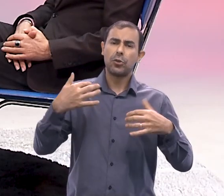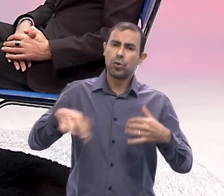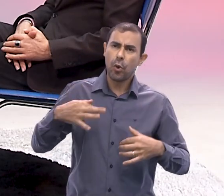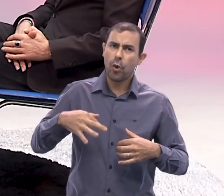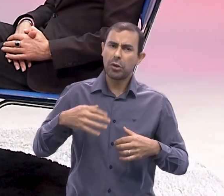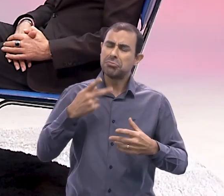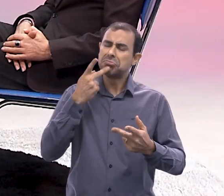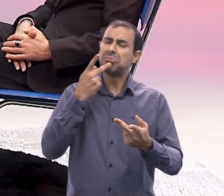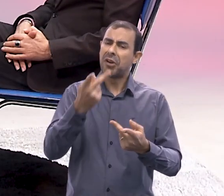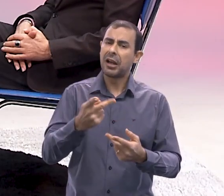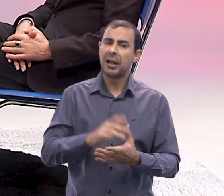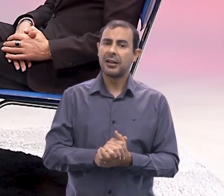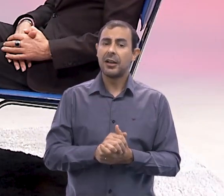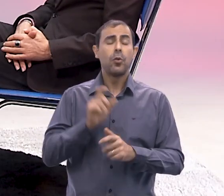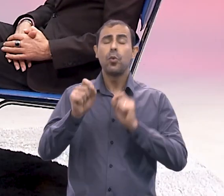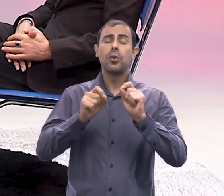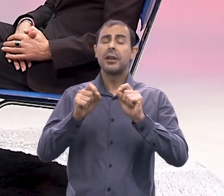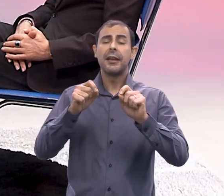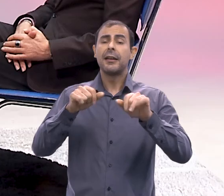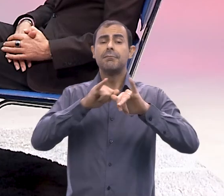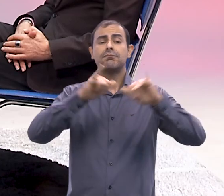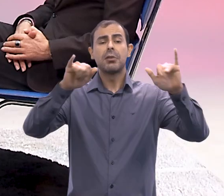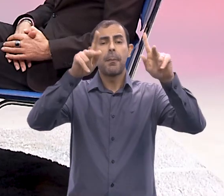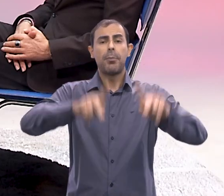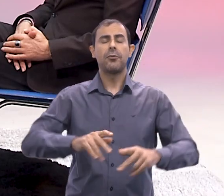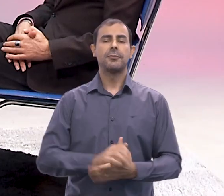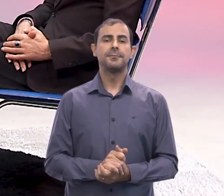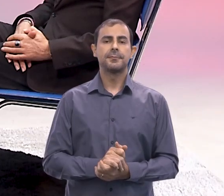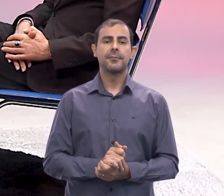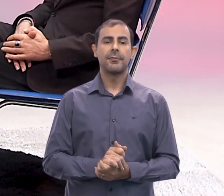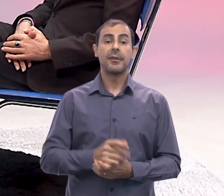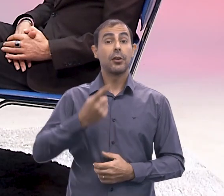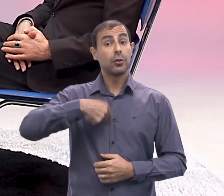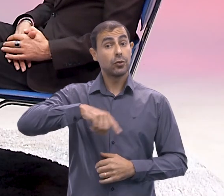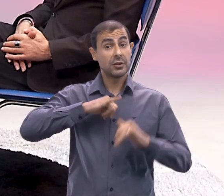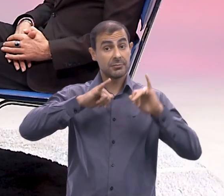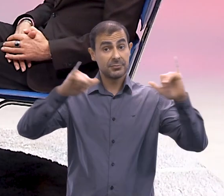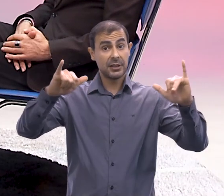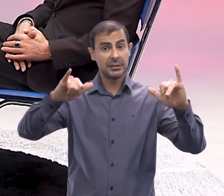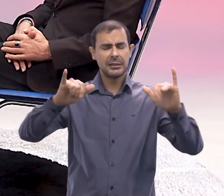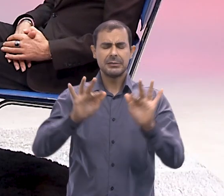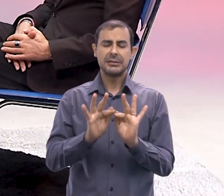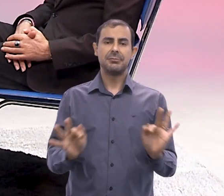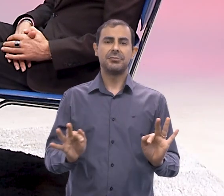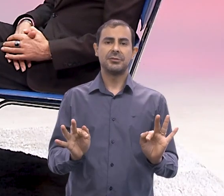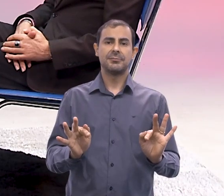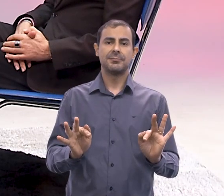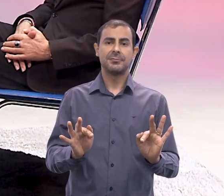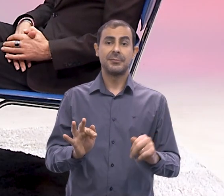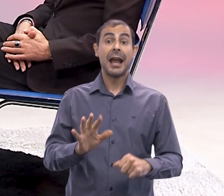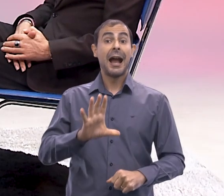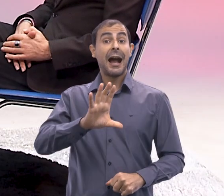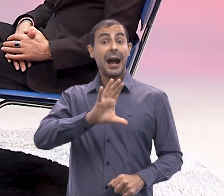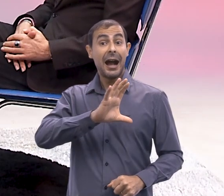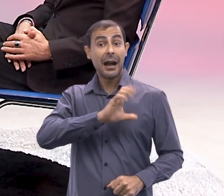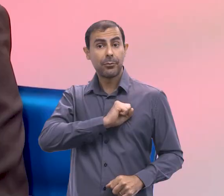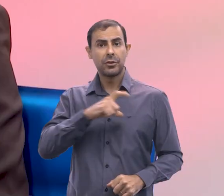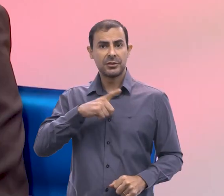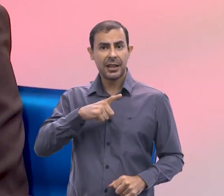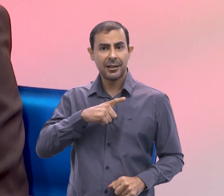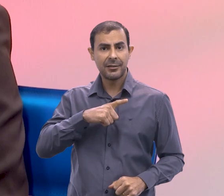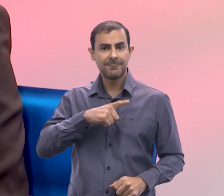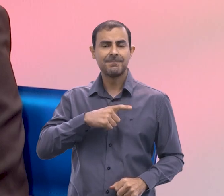para o próximo com mais empatia. Eu gostaria que você deixasse uma mensagem para a população. A nossa mensagem é simples. Aonde tem o